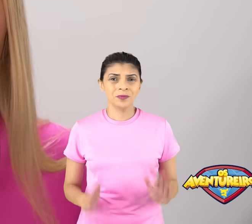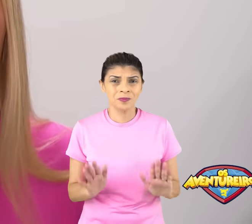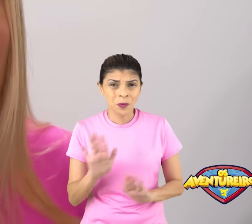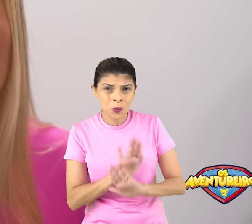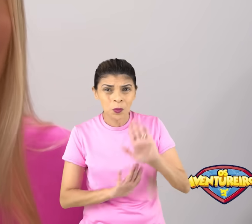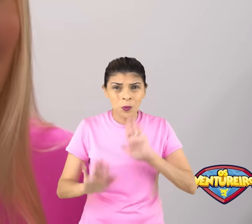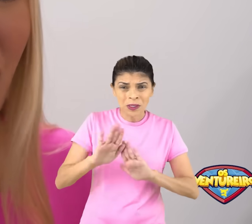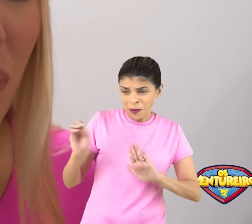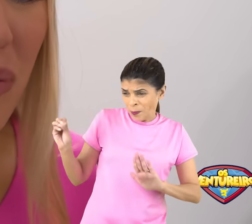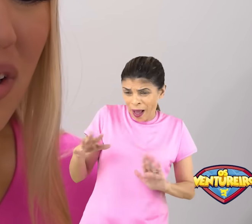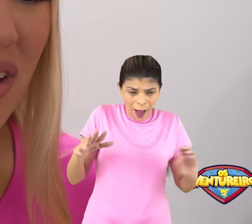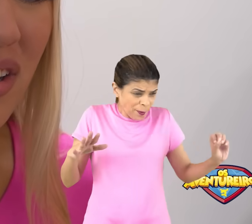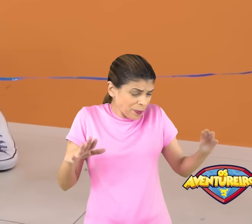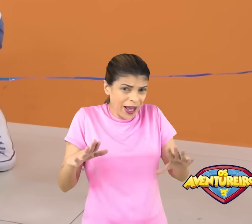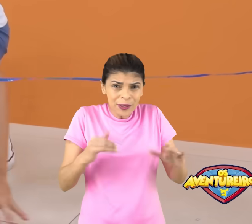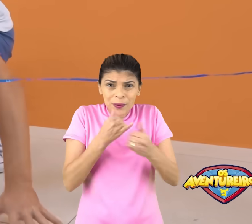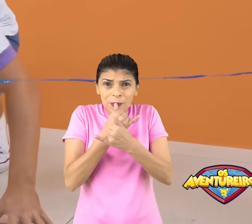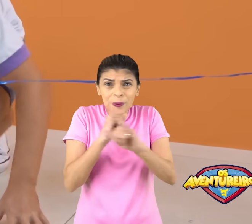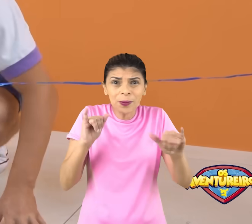Cuidado com o laser, Léo.